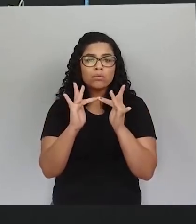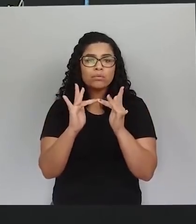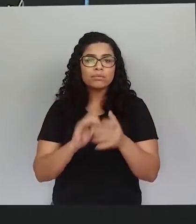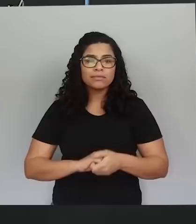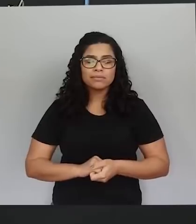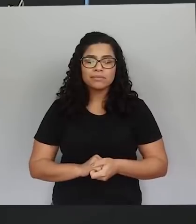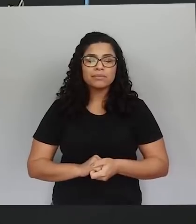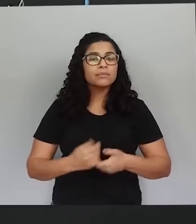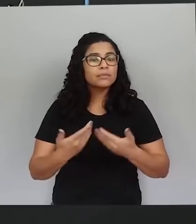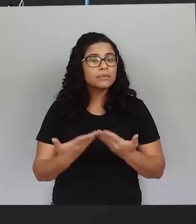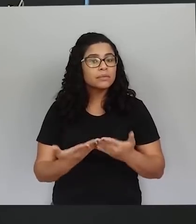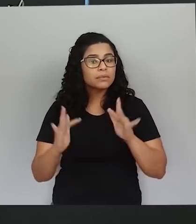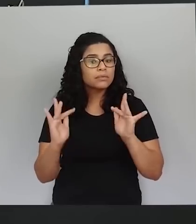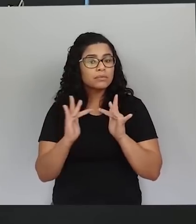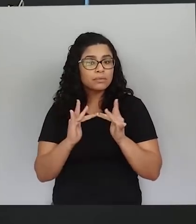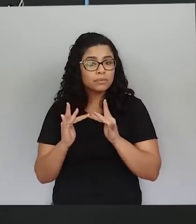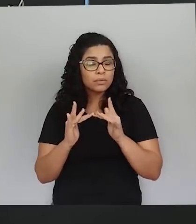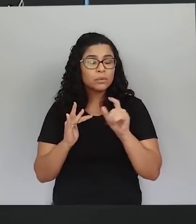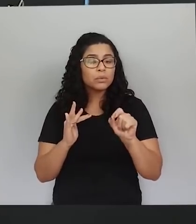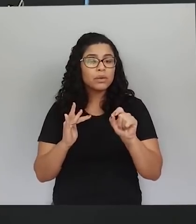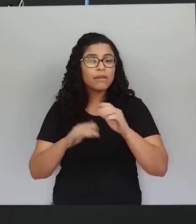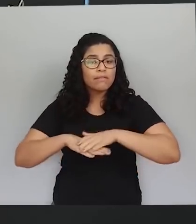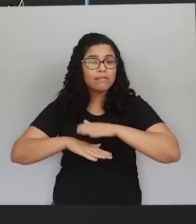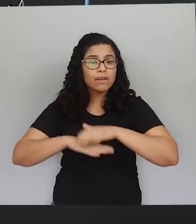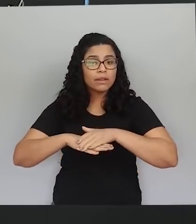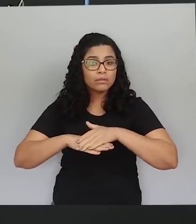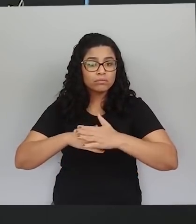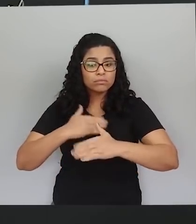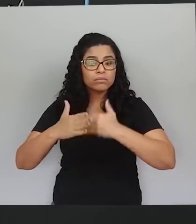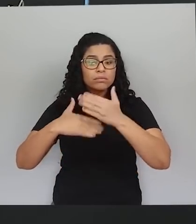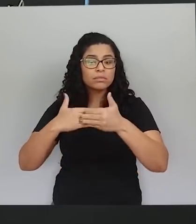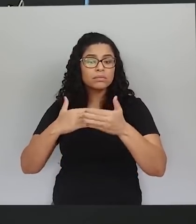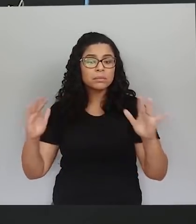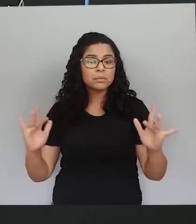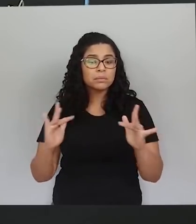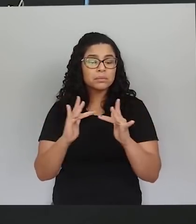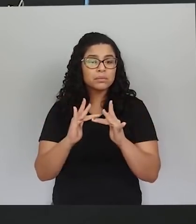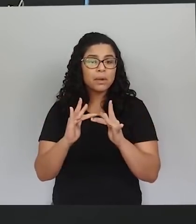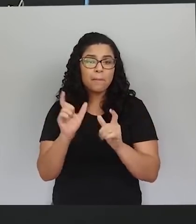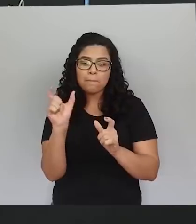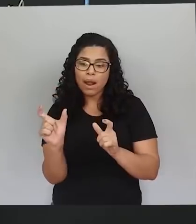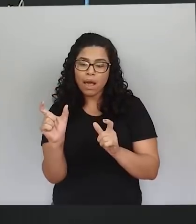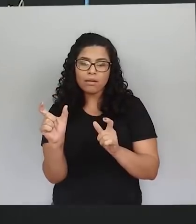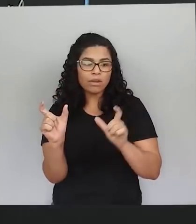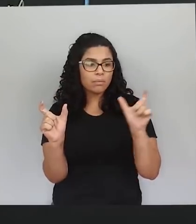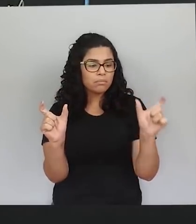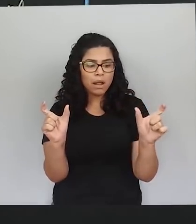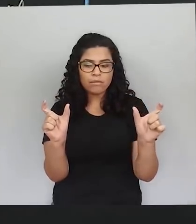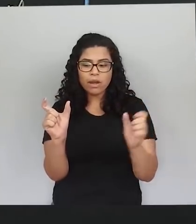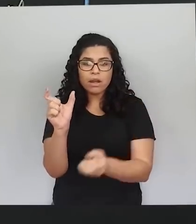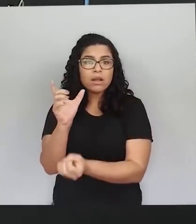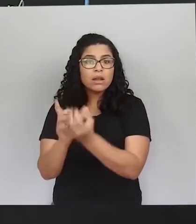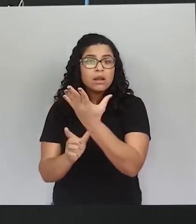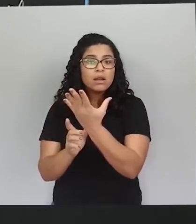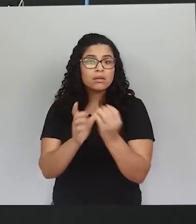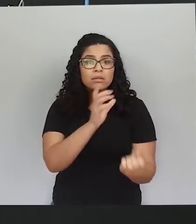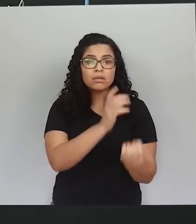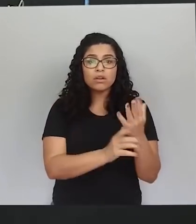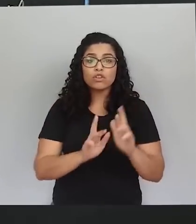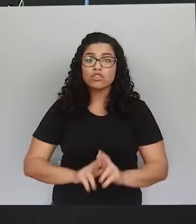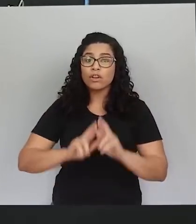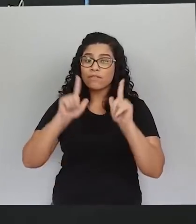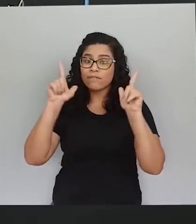que a minha vida é definida antes e depois da Dona Dorina. Eu